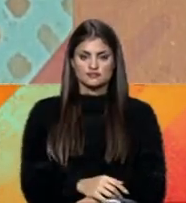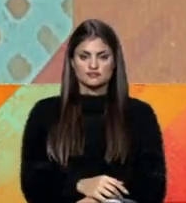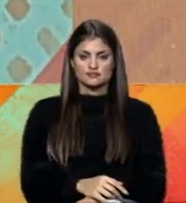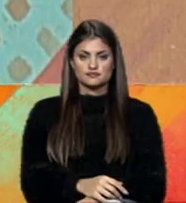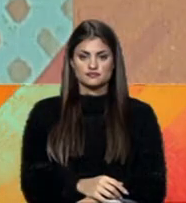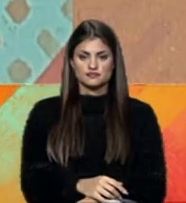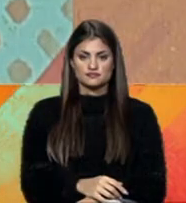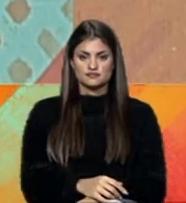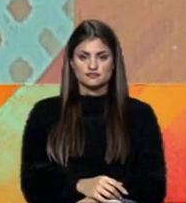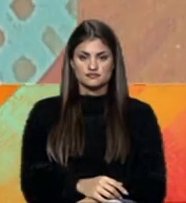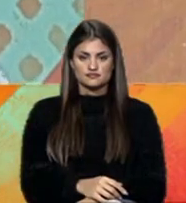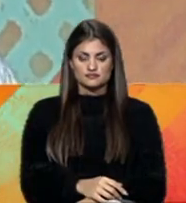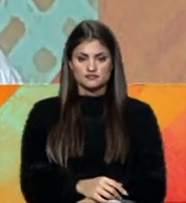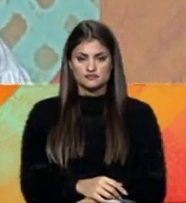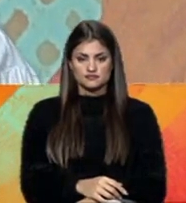É bonito, tão